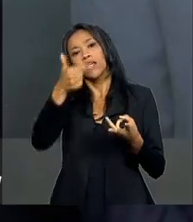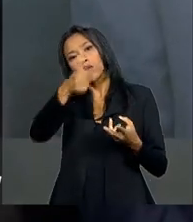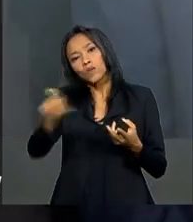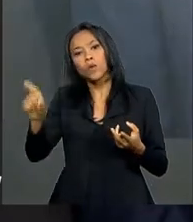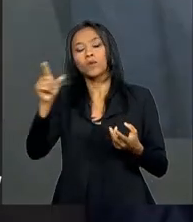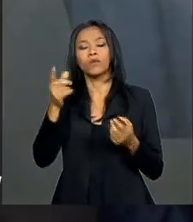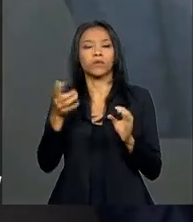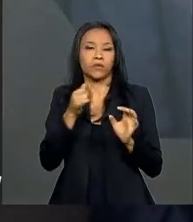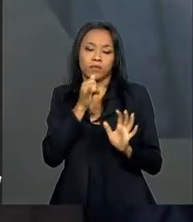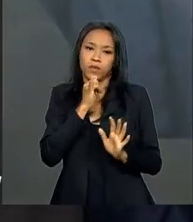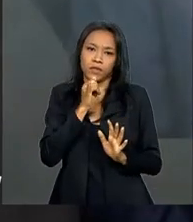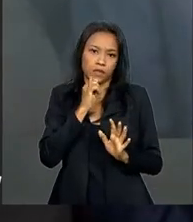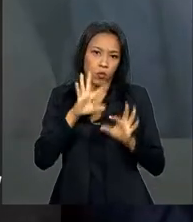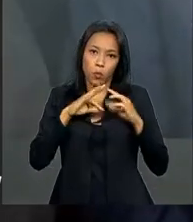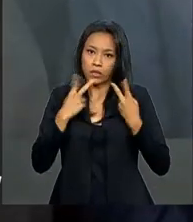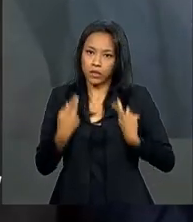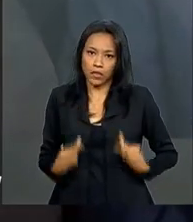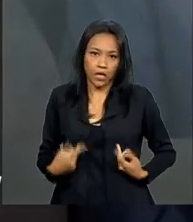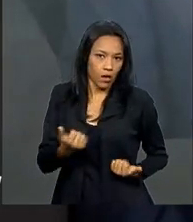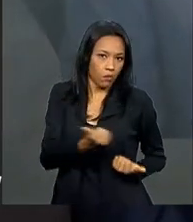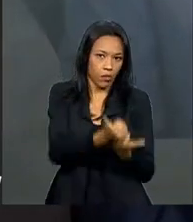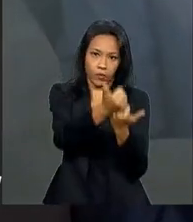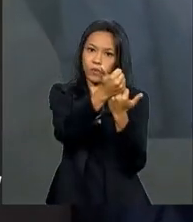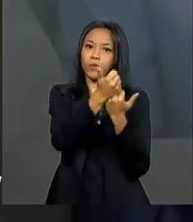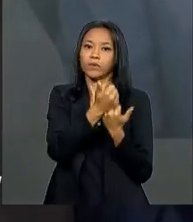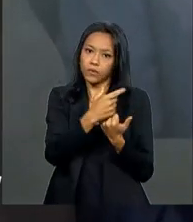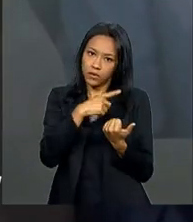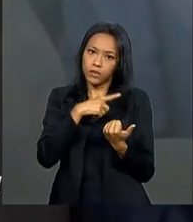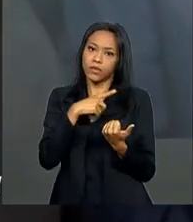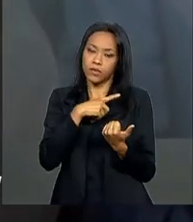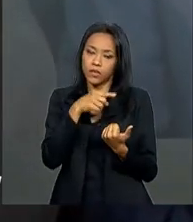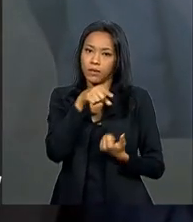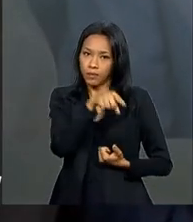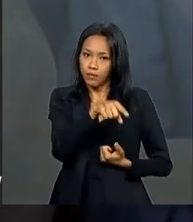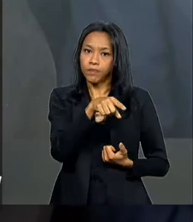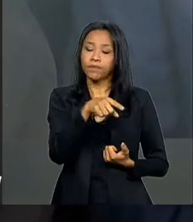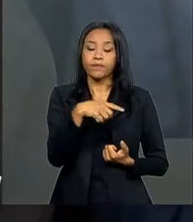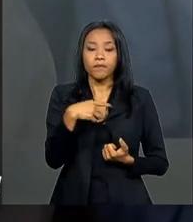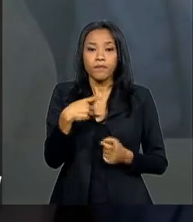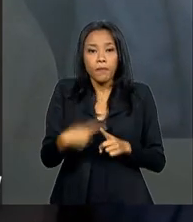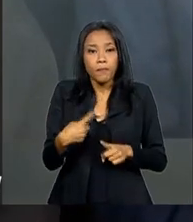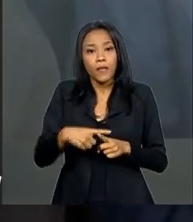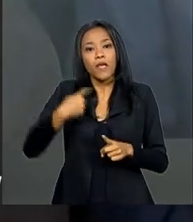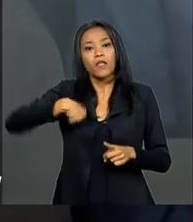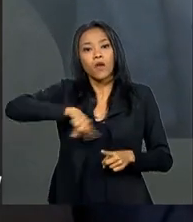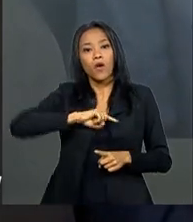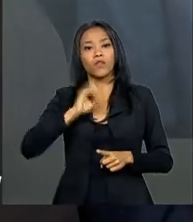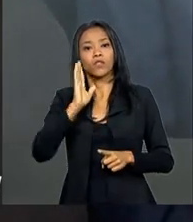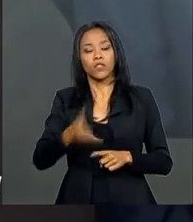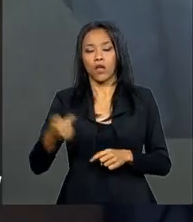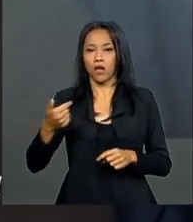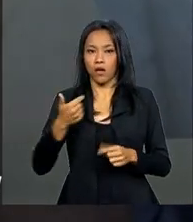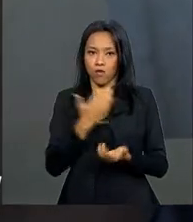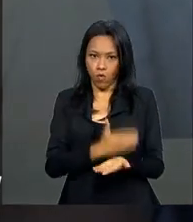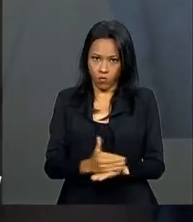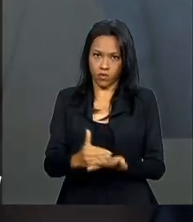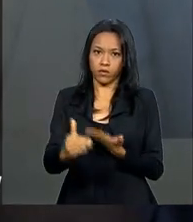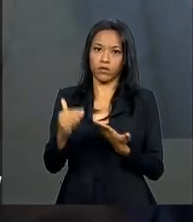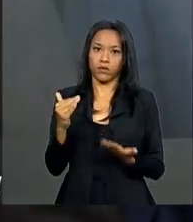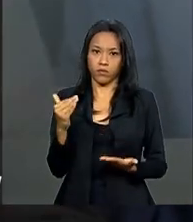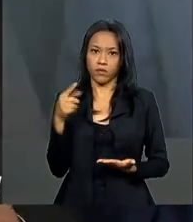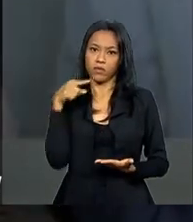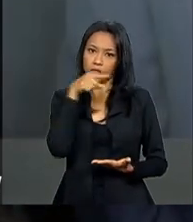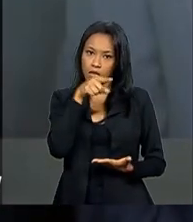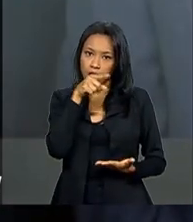elementos de natureza humanitária sejam devidamente aplicados, até porque nós estamos começando mais abundantemente